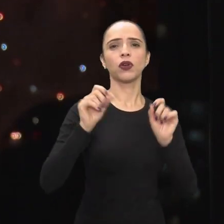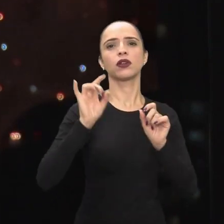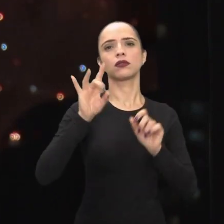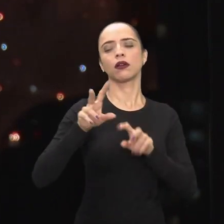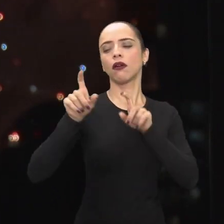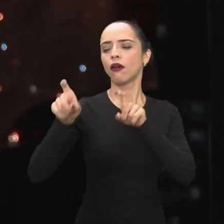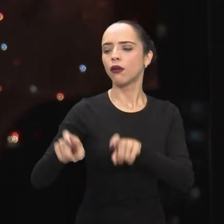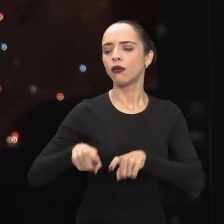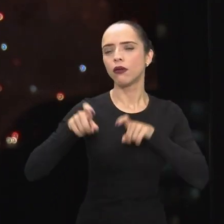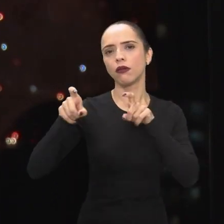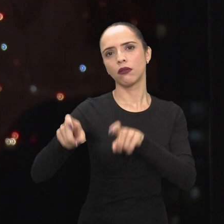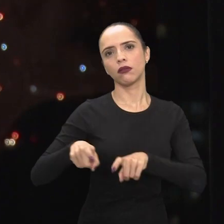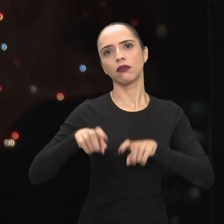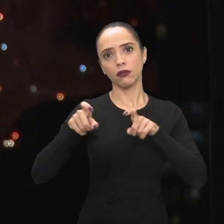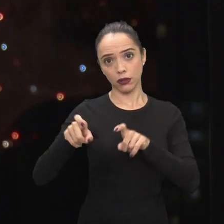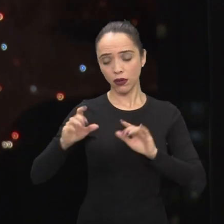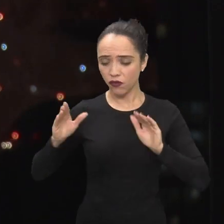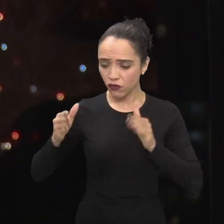Rural